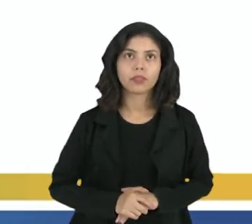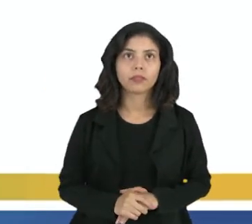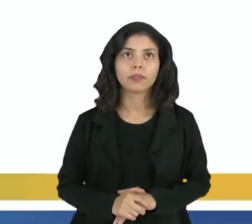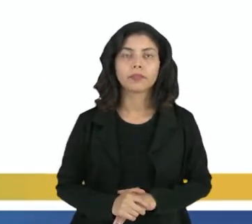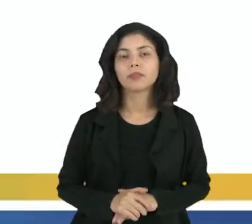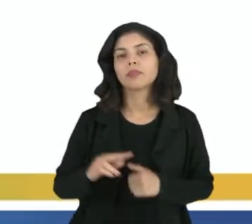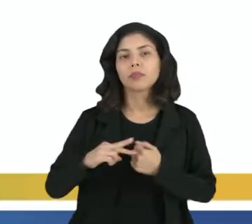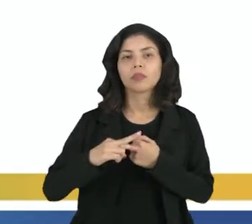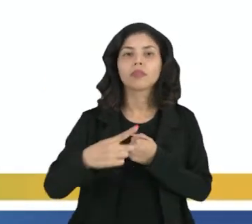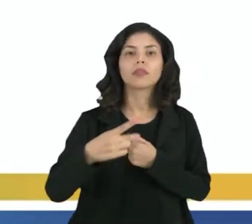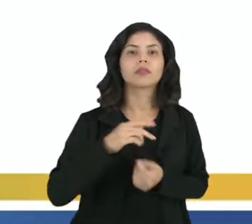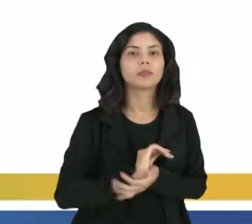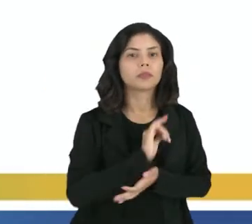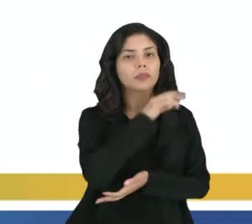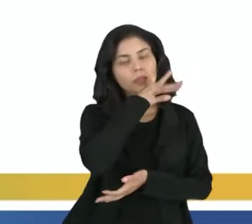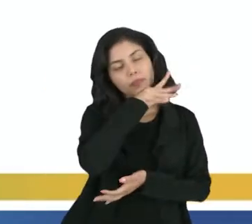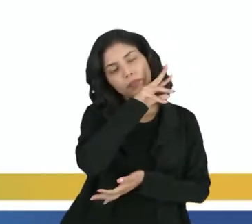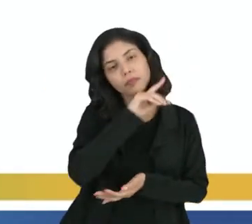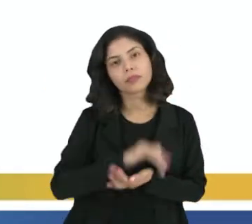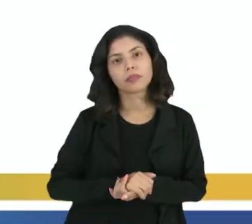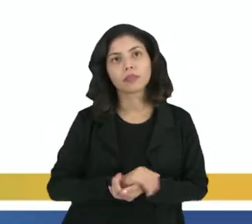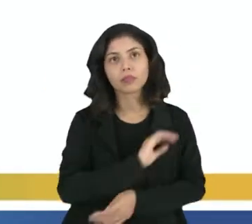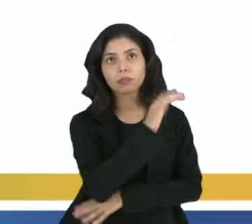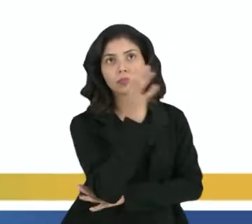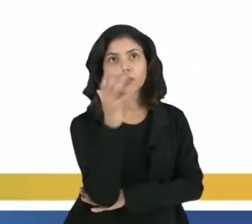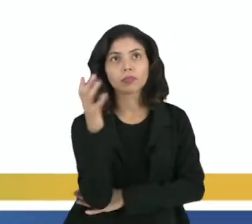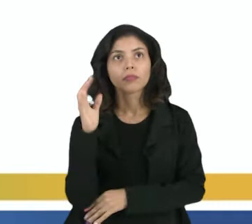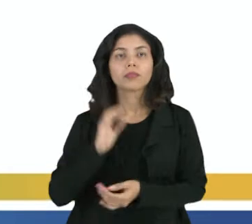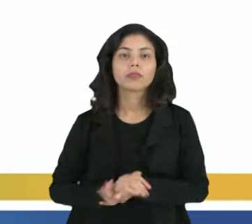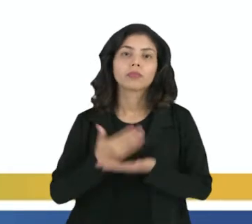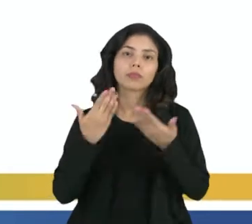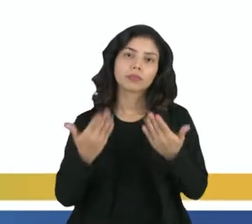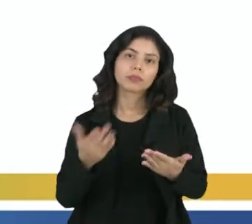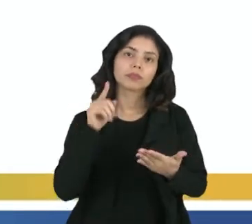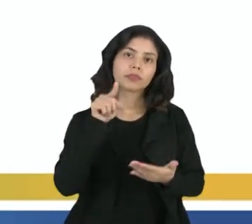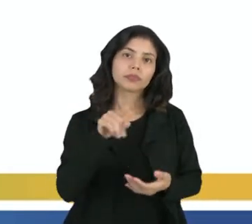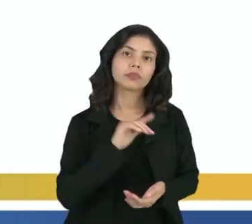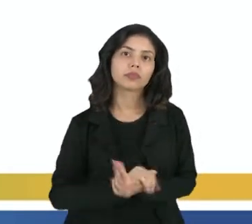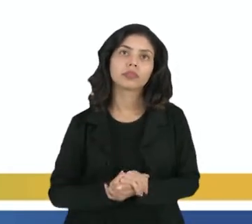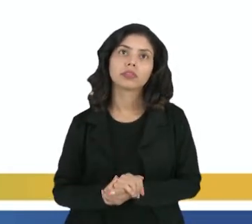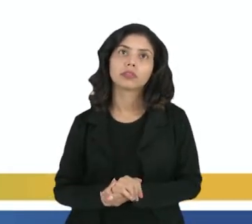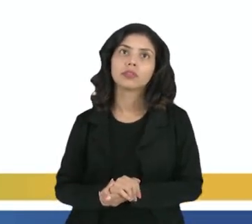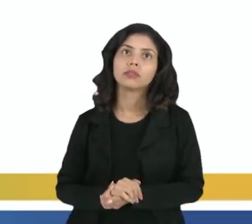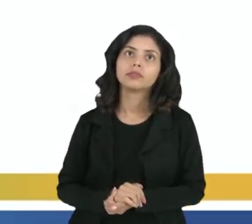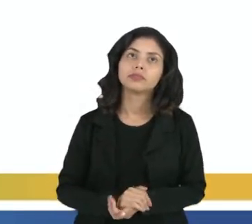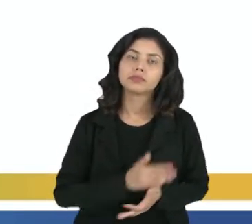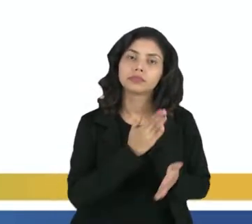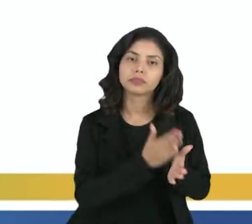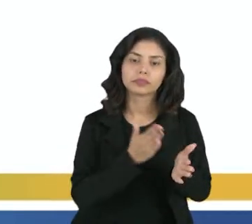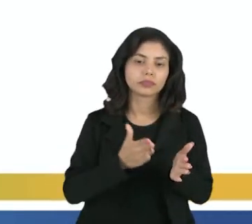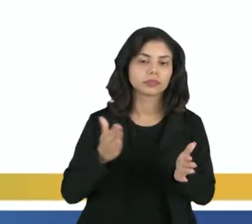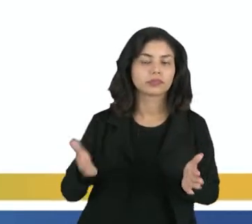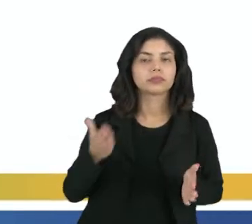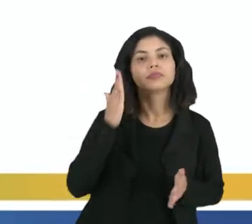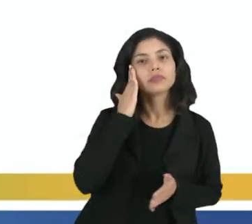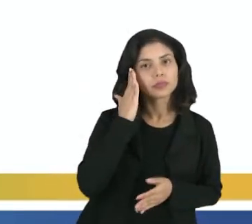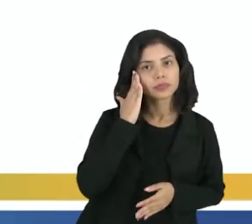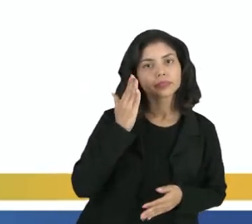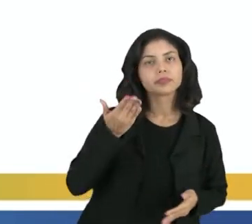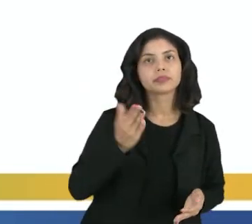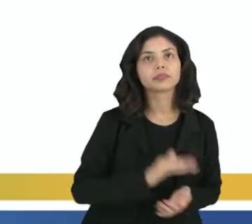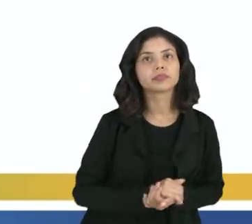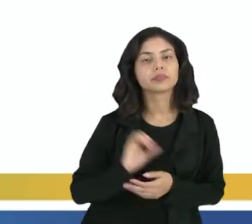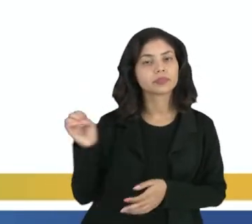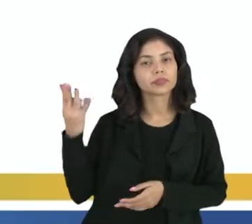essas consequências ruins para o meio ambiente. E você, né, está nessa fase de compreender essas intervenções